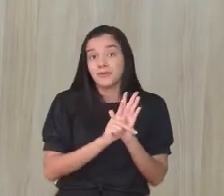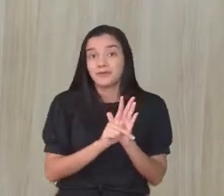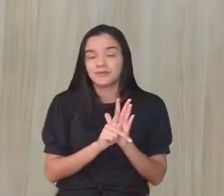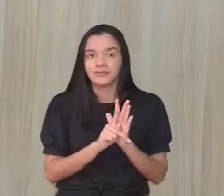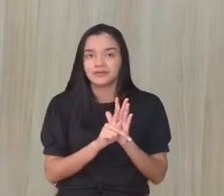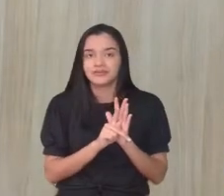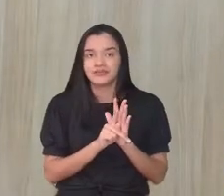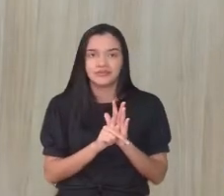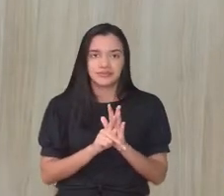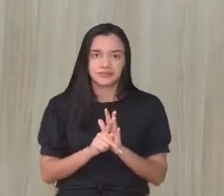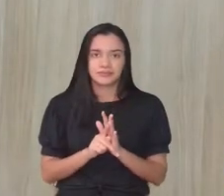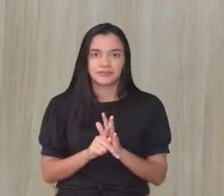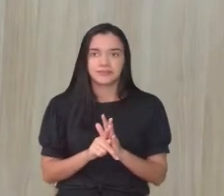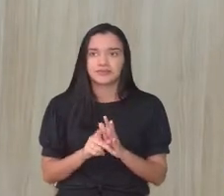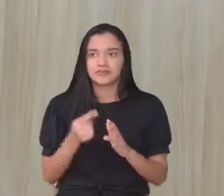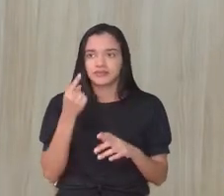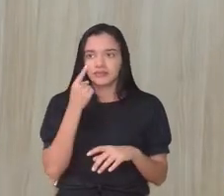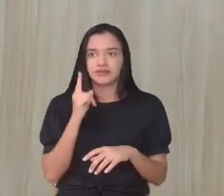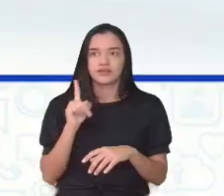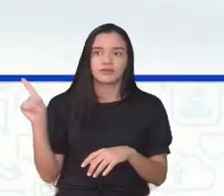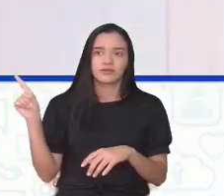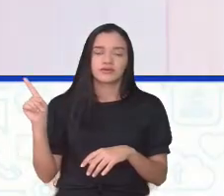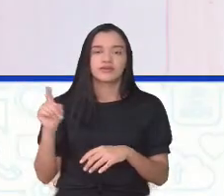direta de representação.